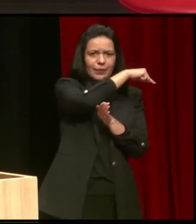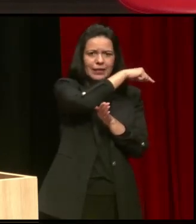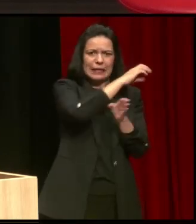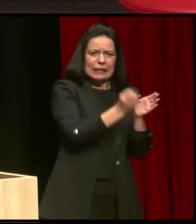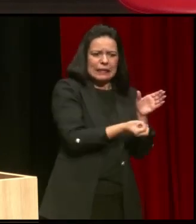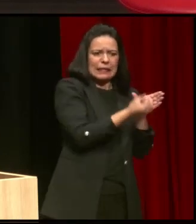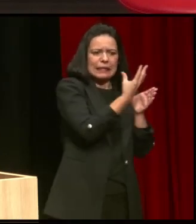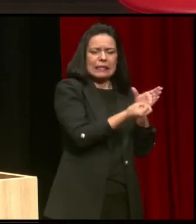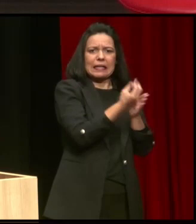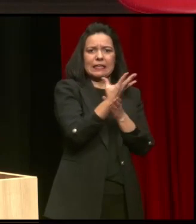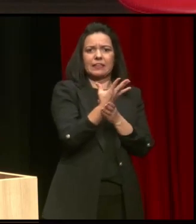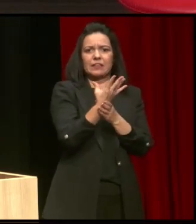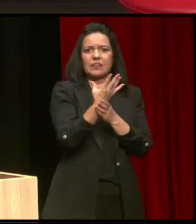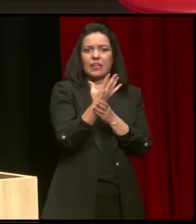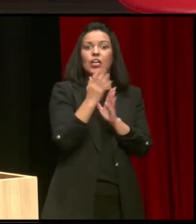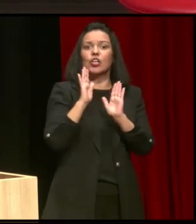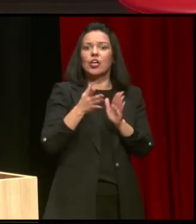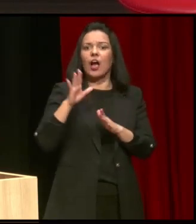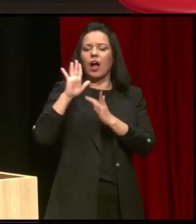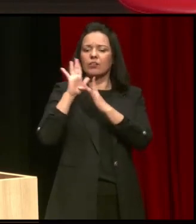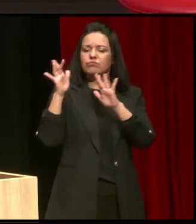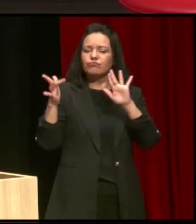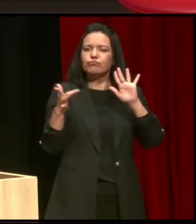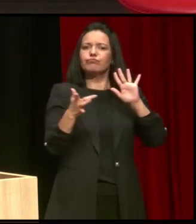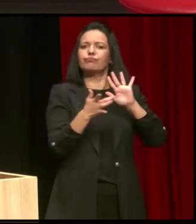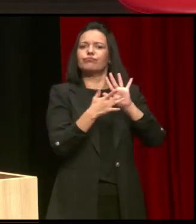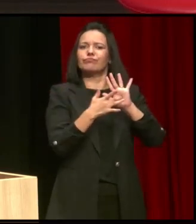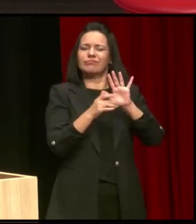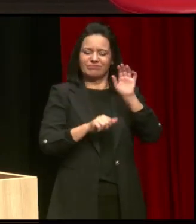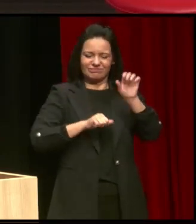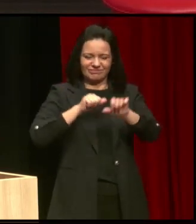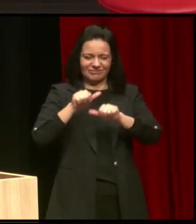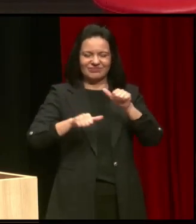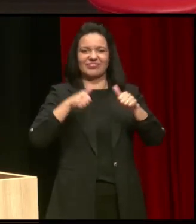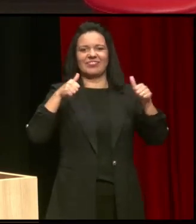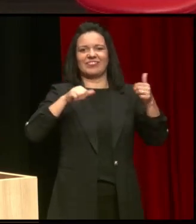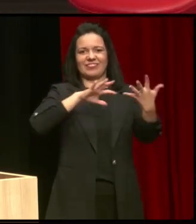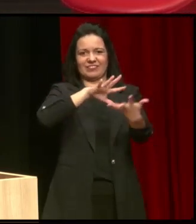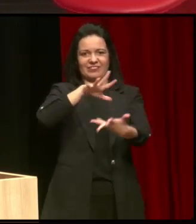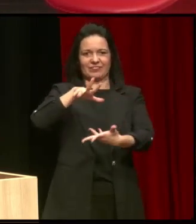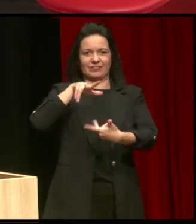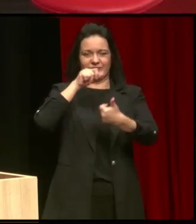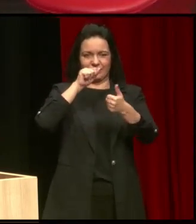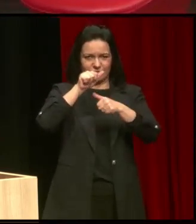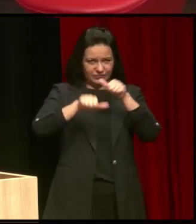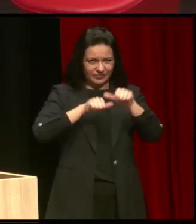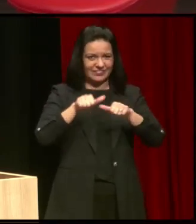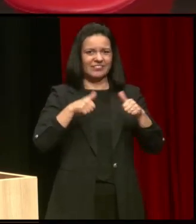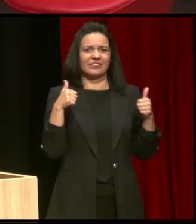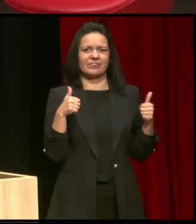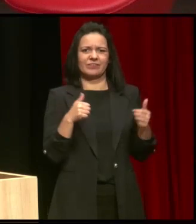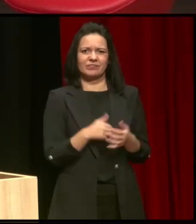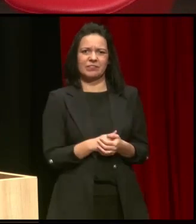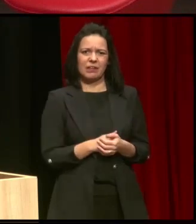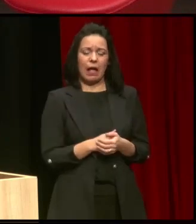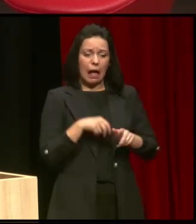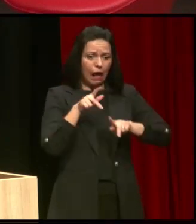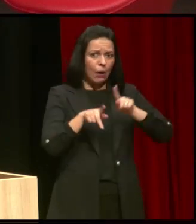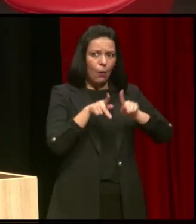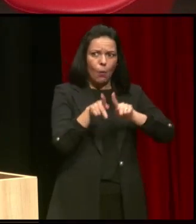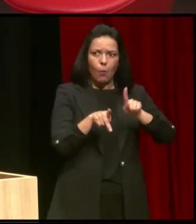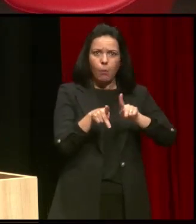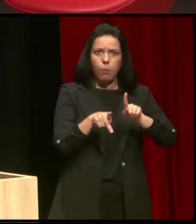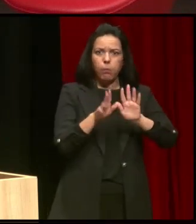Jesus curou esse surdo, e o povo diz, ah, mas esse, ele faz coisa